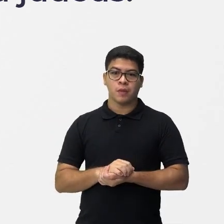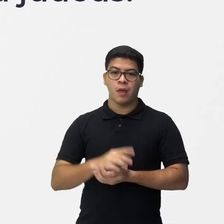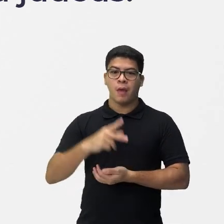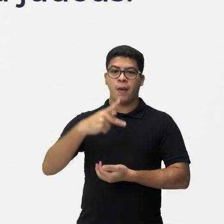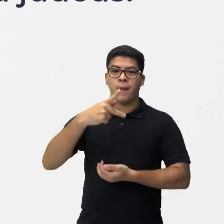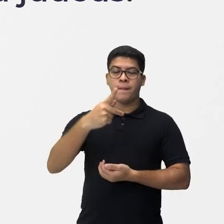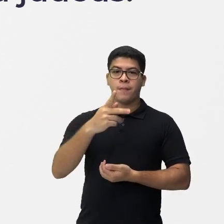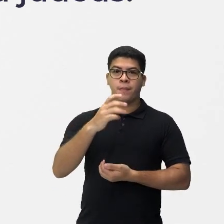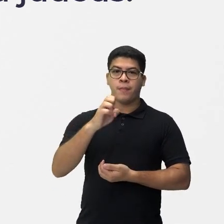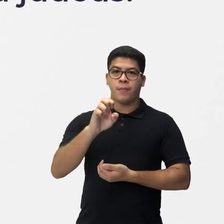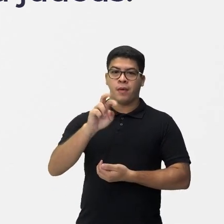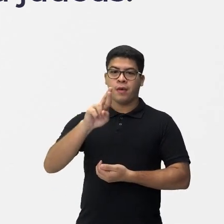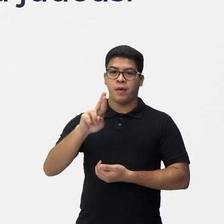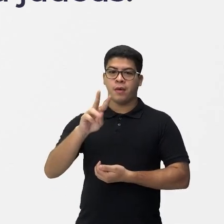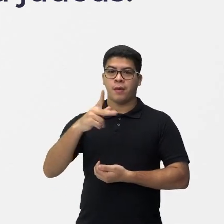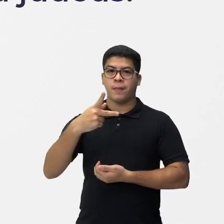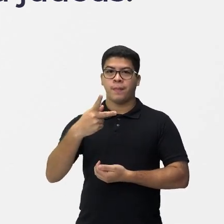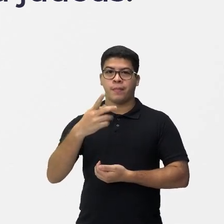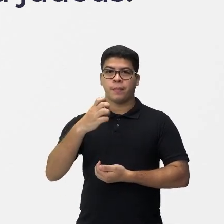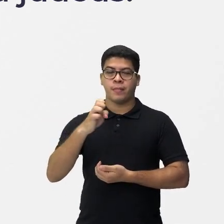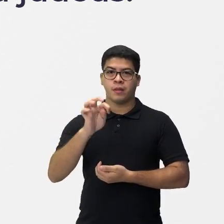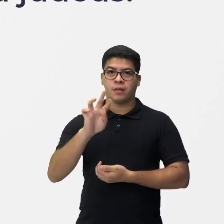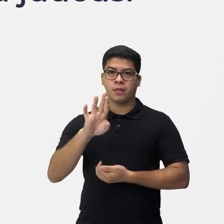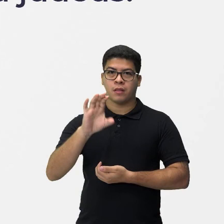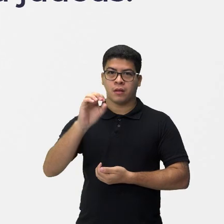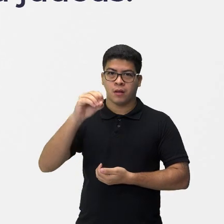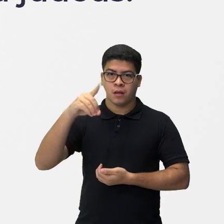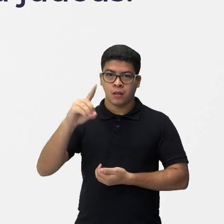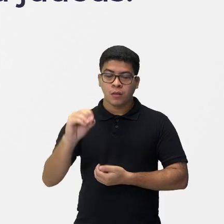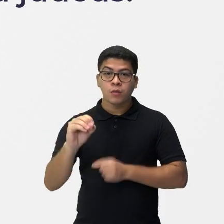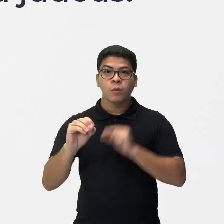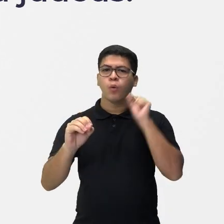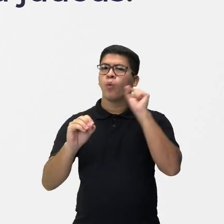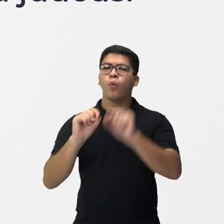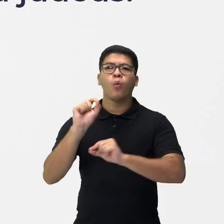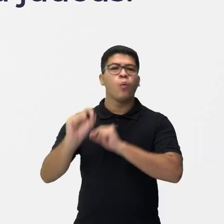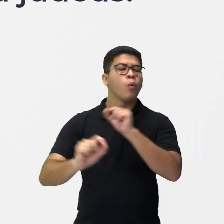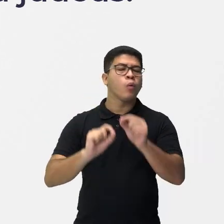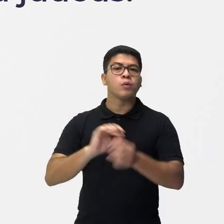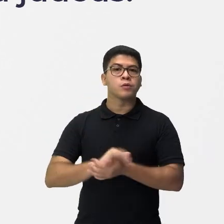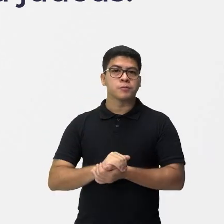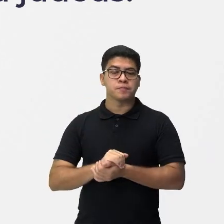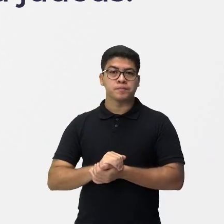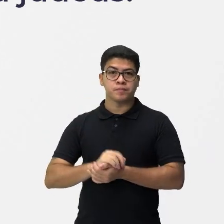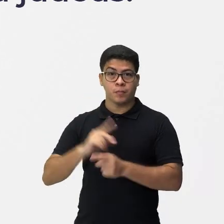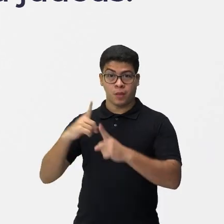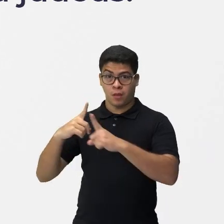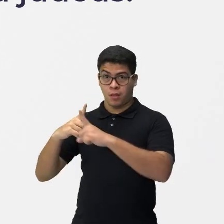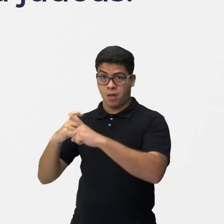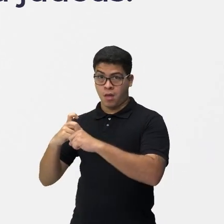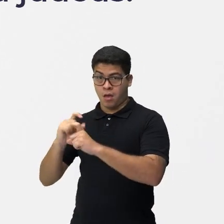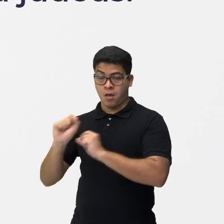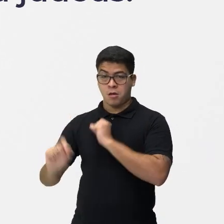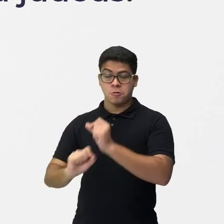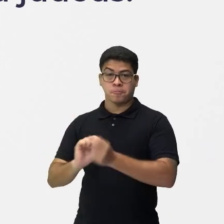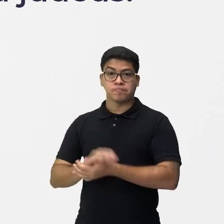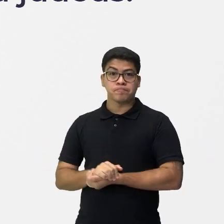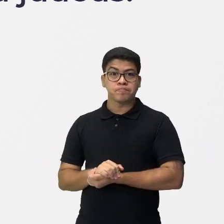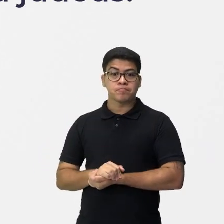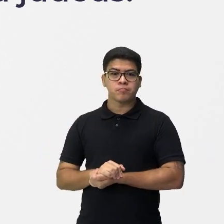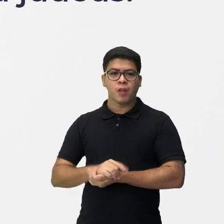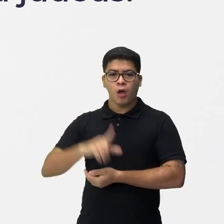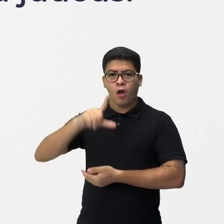Perpetrado, agora eu não errei, pelos nazistas, assinale a alternativa